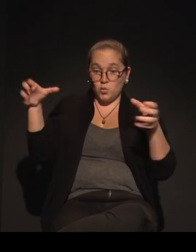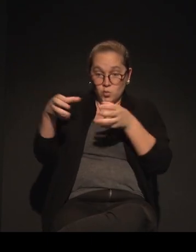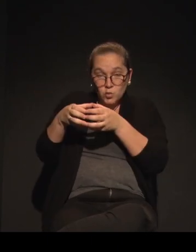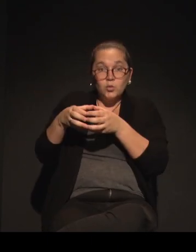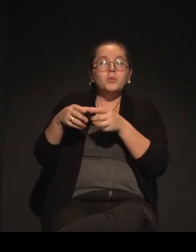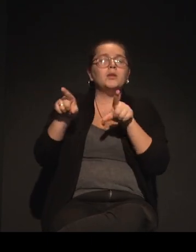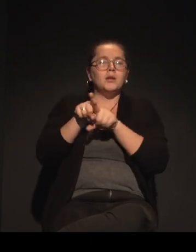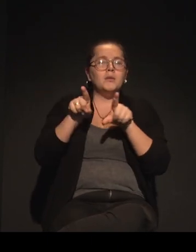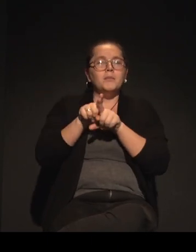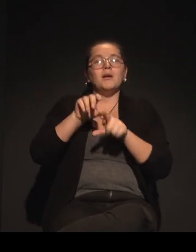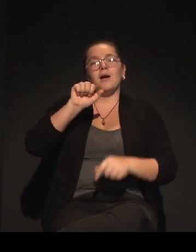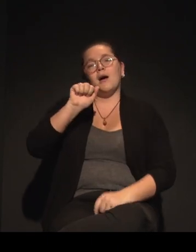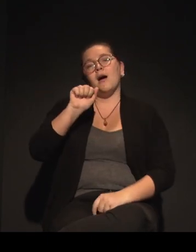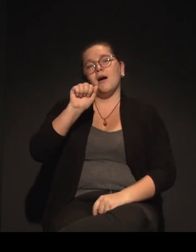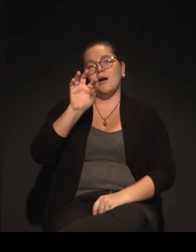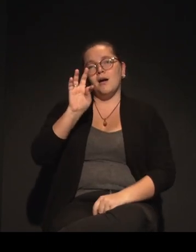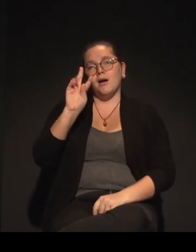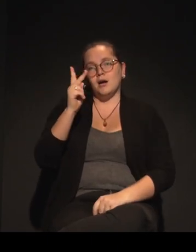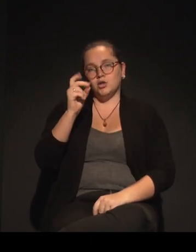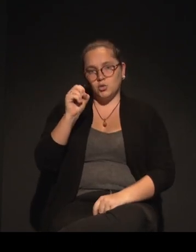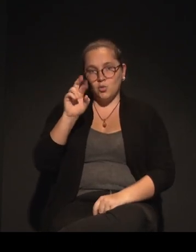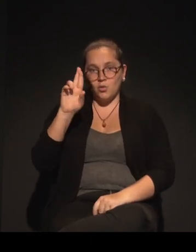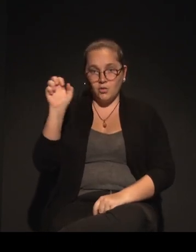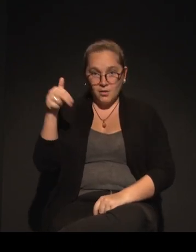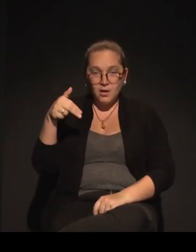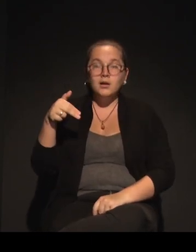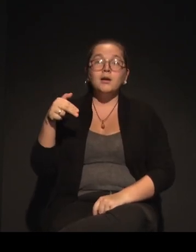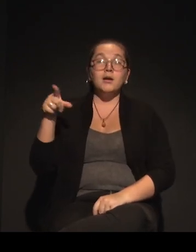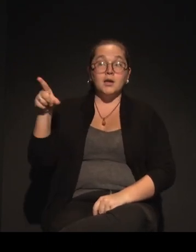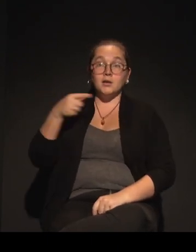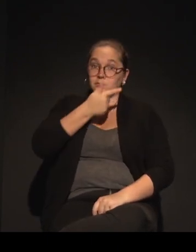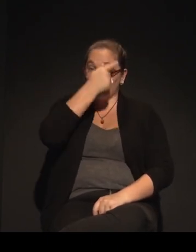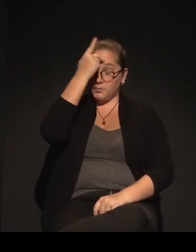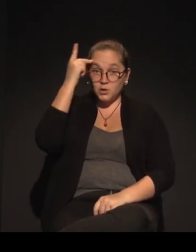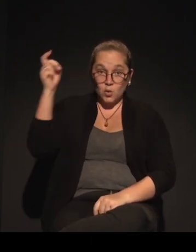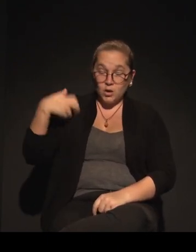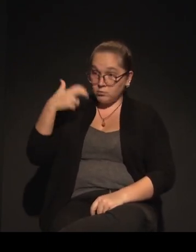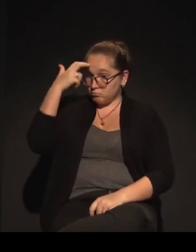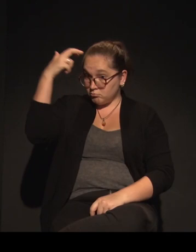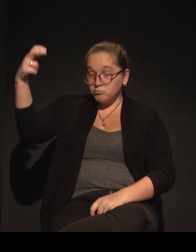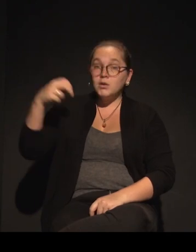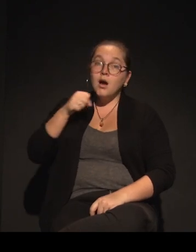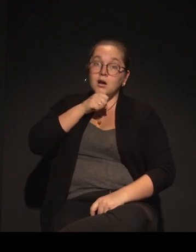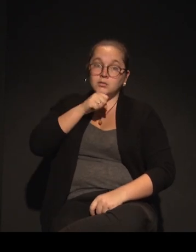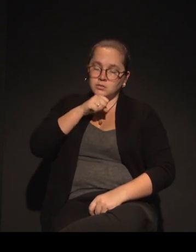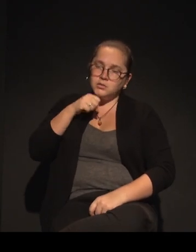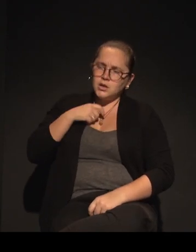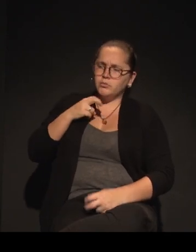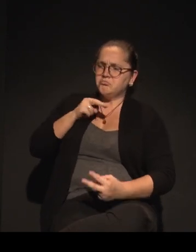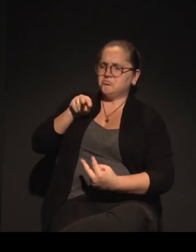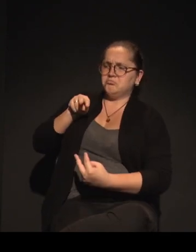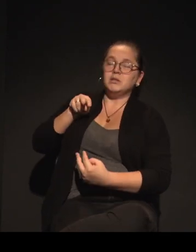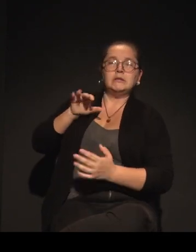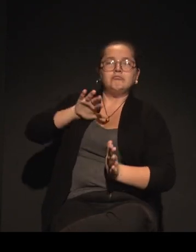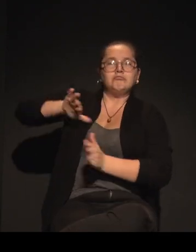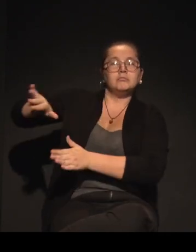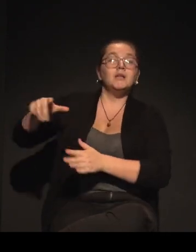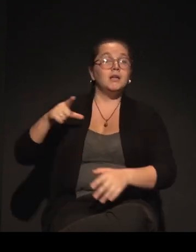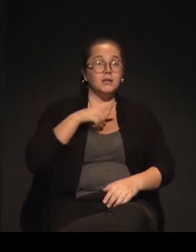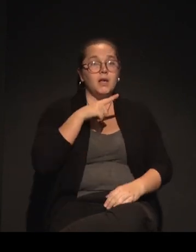atn e fogo de encontro aos aos anciãos nossas bibliotecas vivas em vários povos em várias unidades